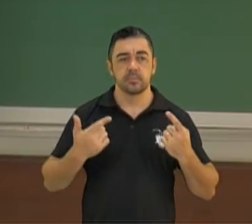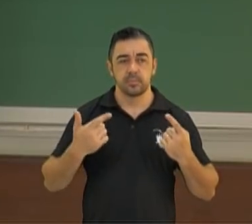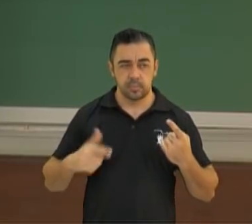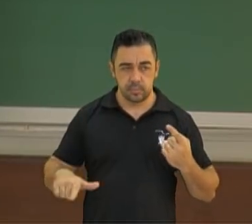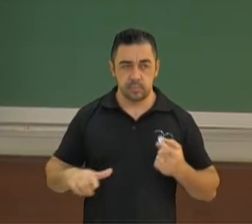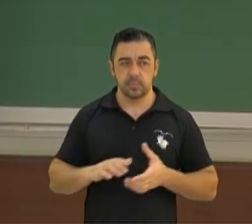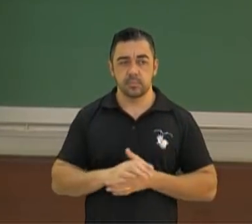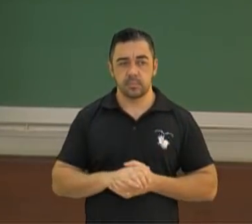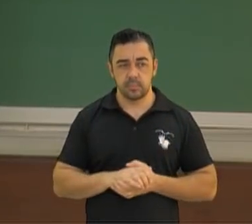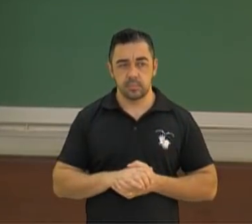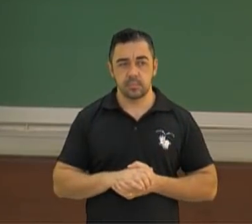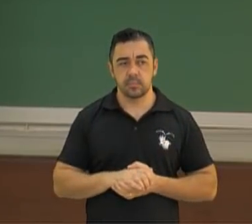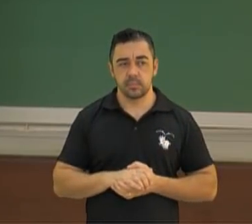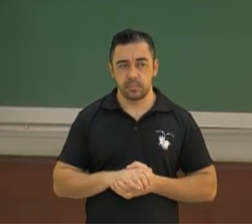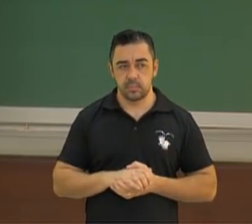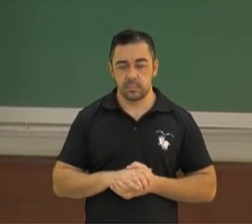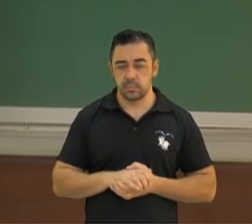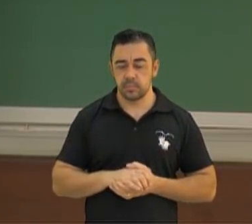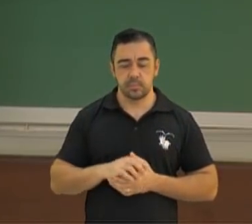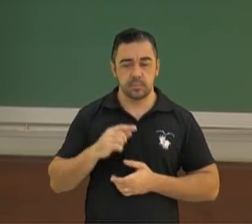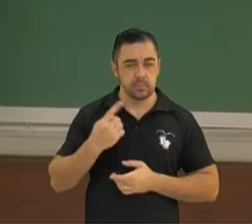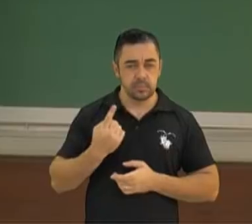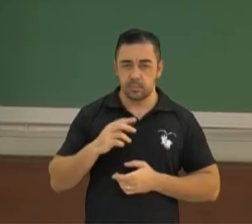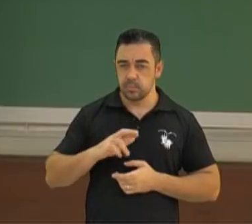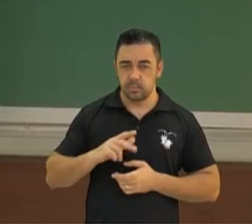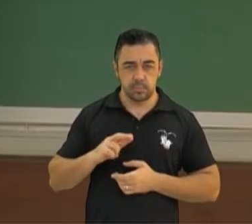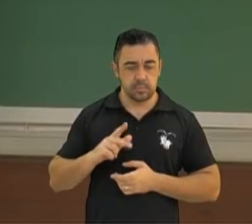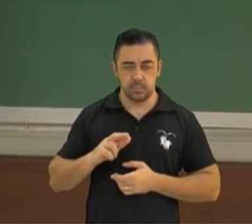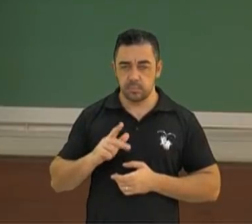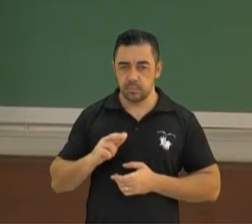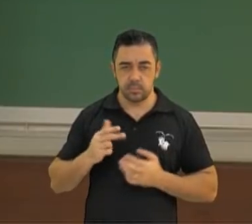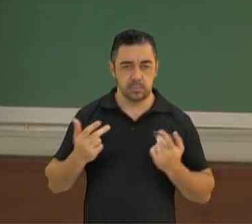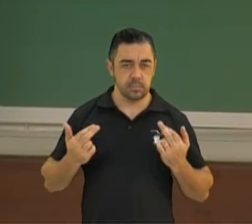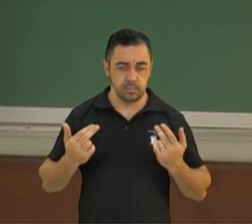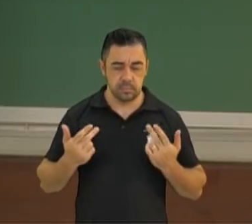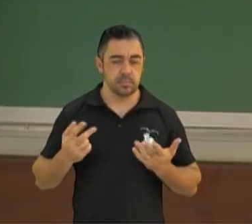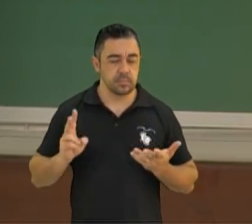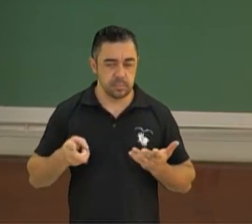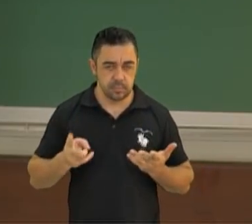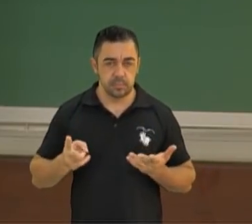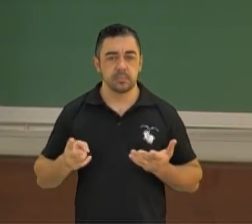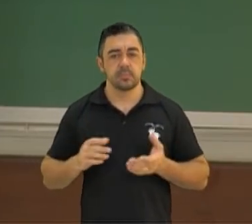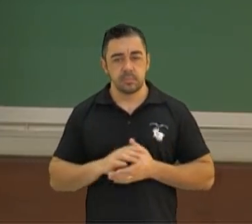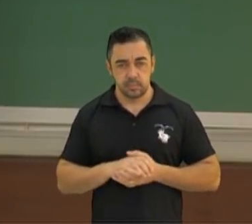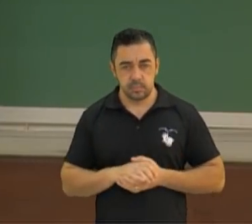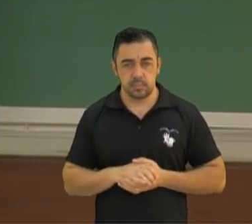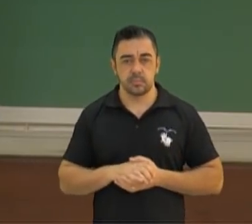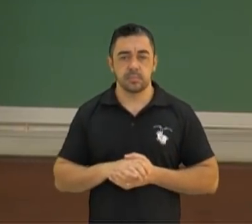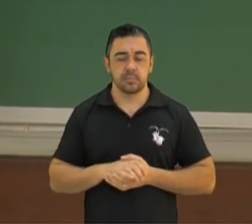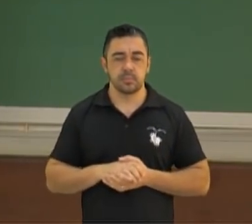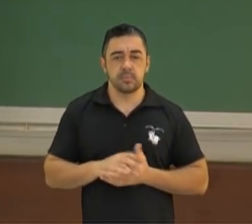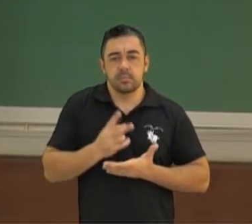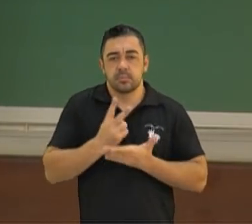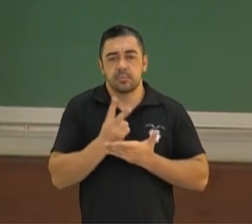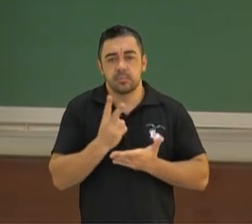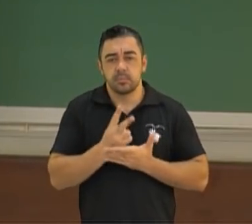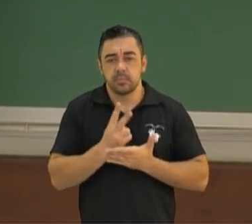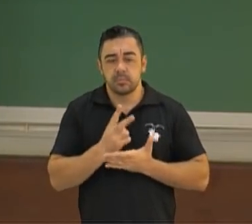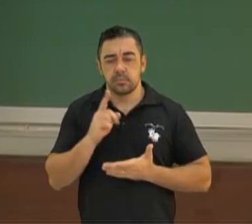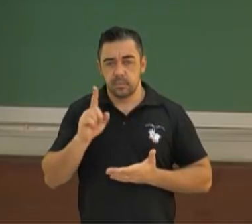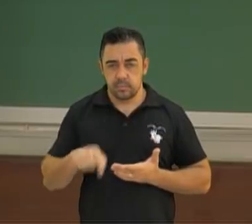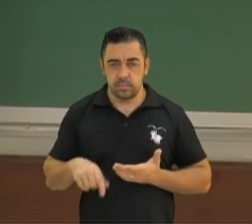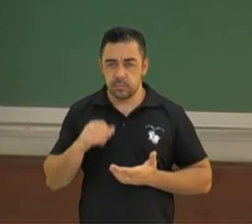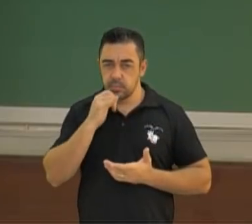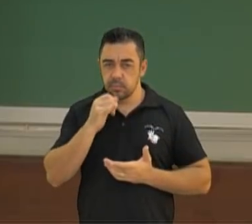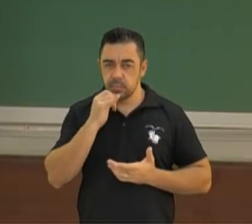né? Esse 1, ele não tem o mesmo denominador que essa fração. Toda vez que o denominador